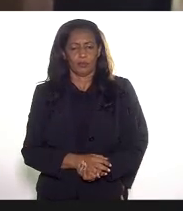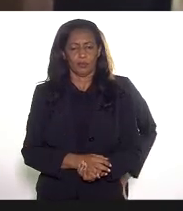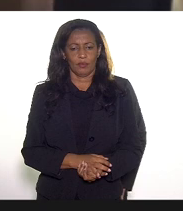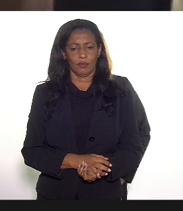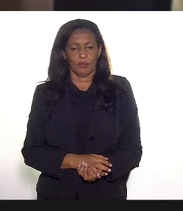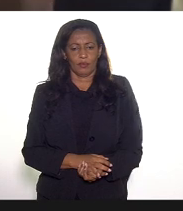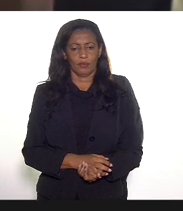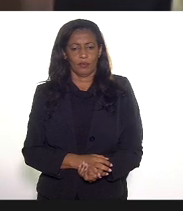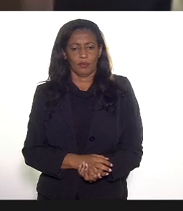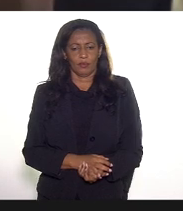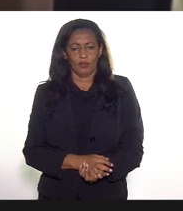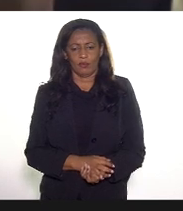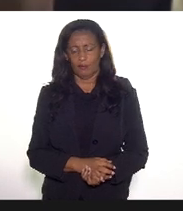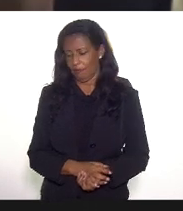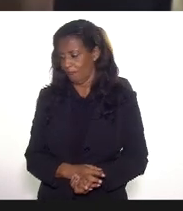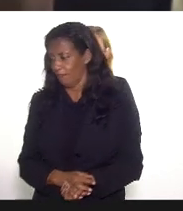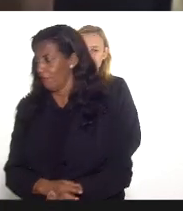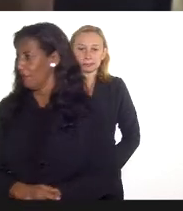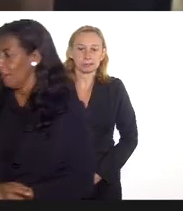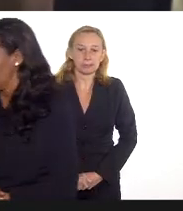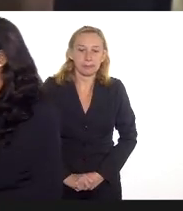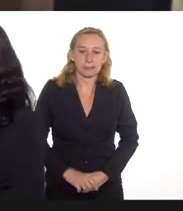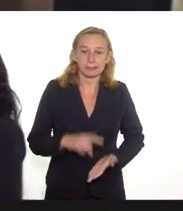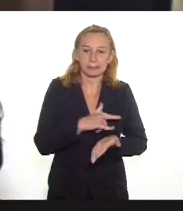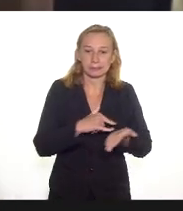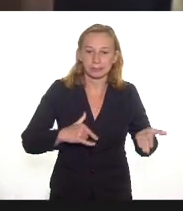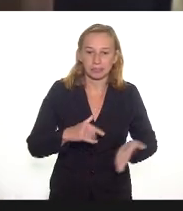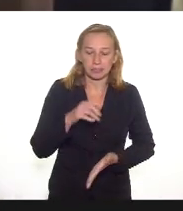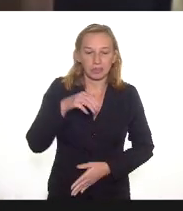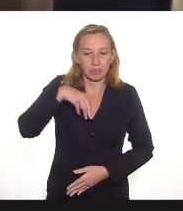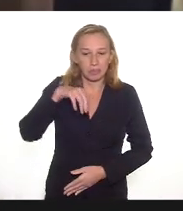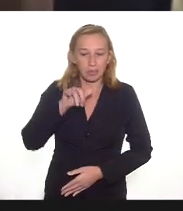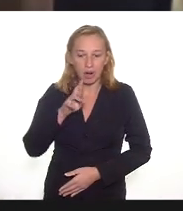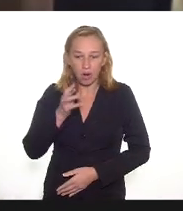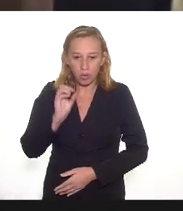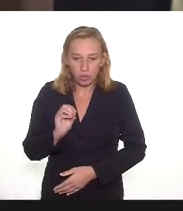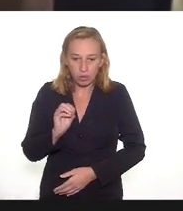eu recebi também um documento do Mauro Osório,